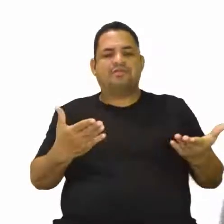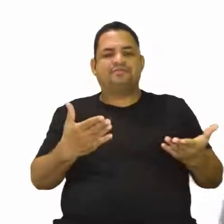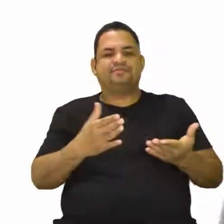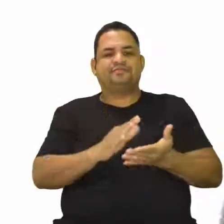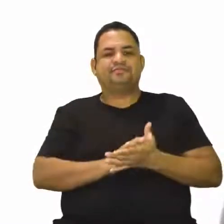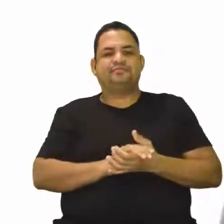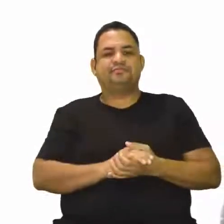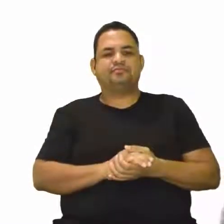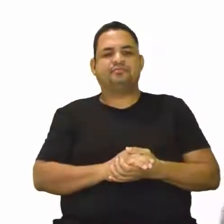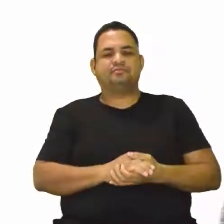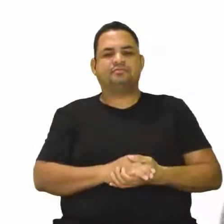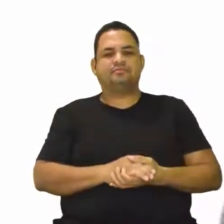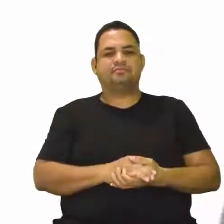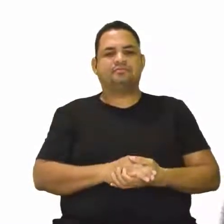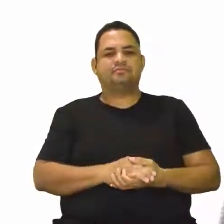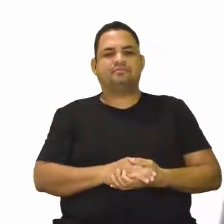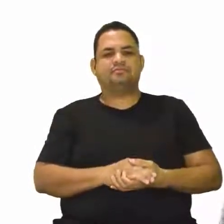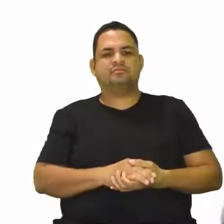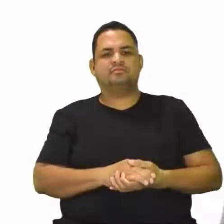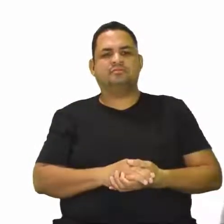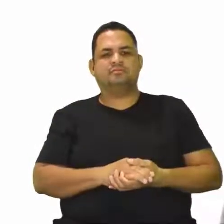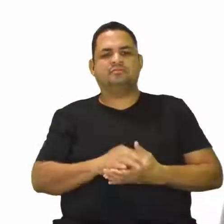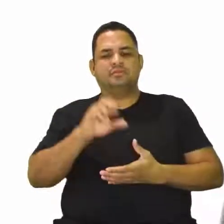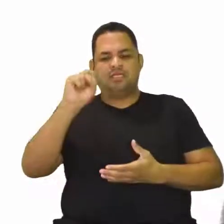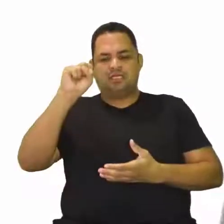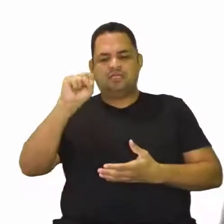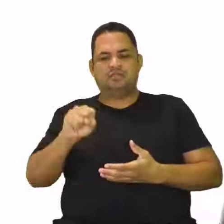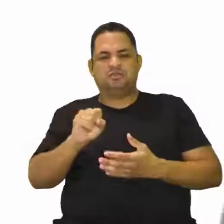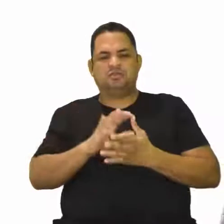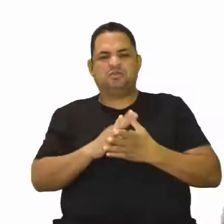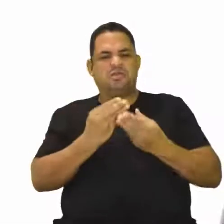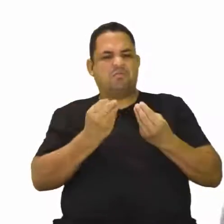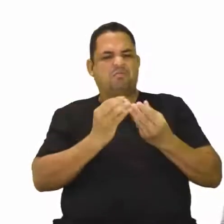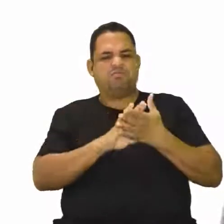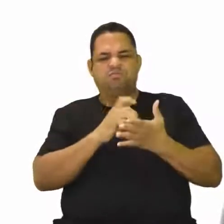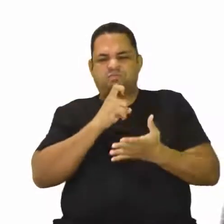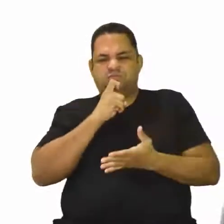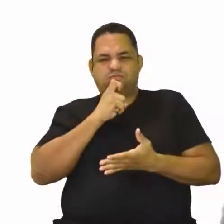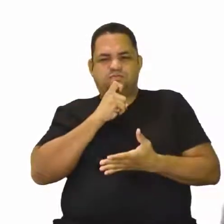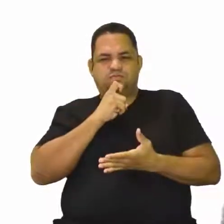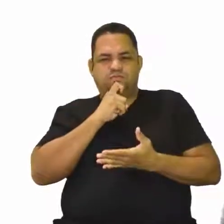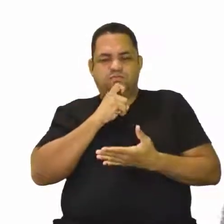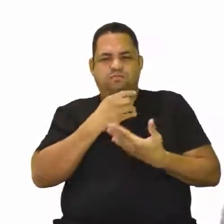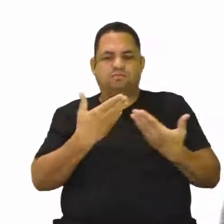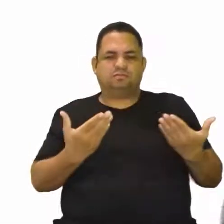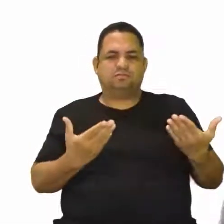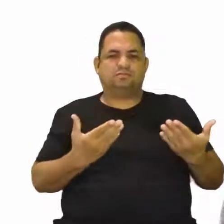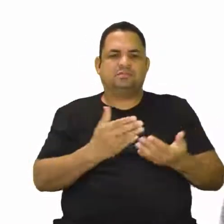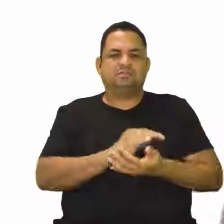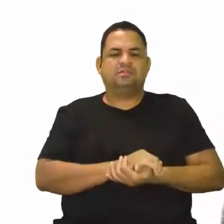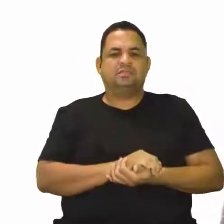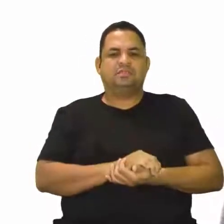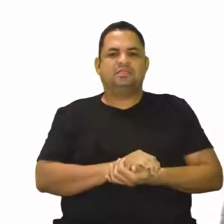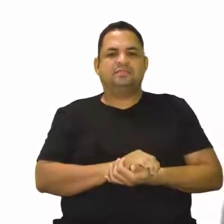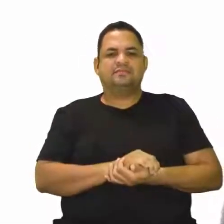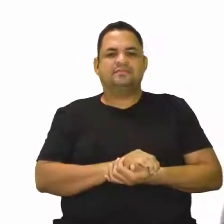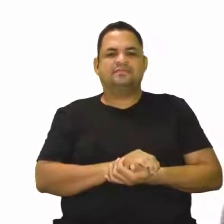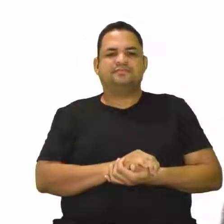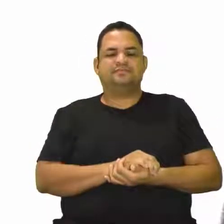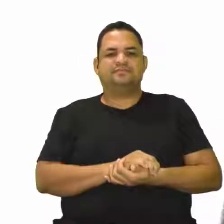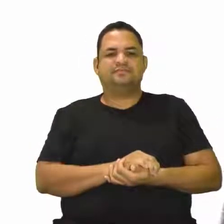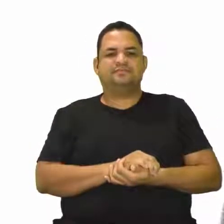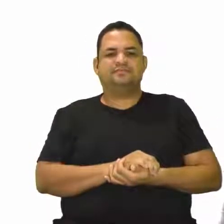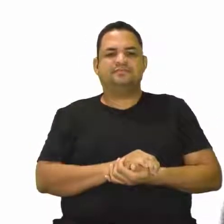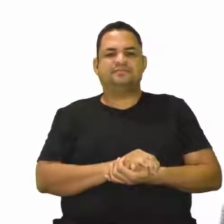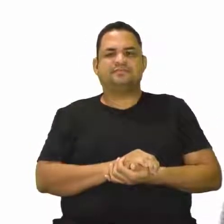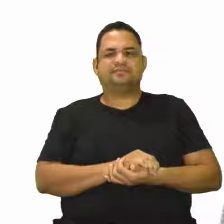estou em casa e o sul da Rússia era muito gelado cara era muito gelado Nossa os